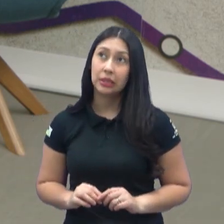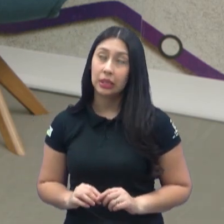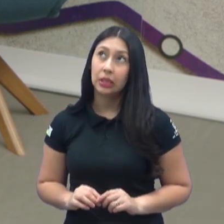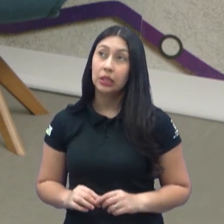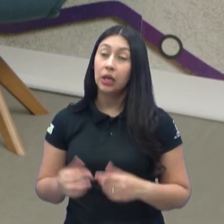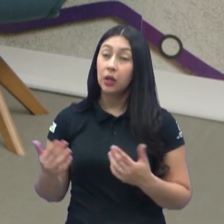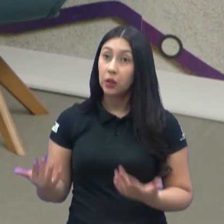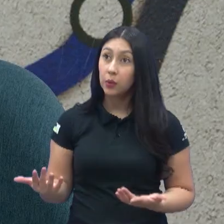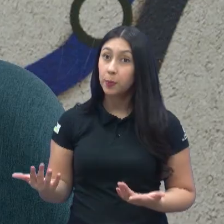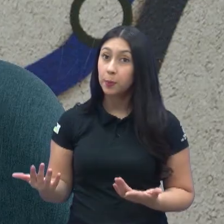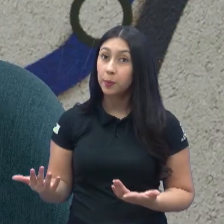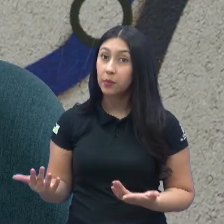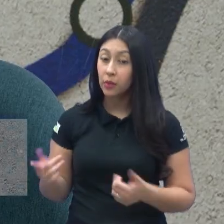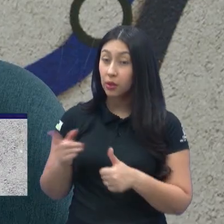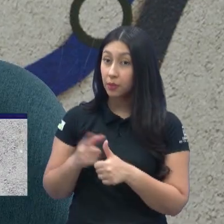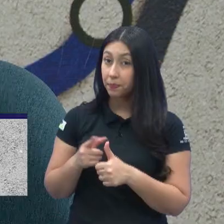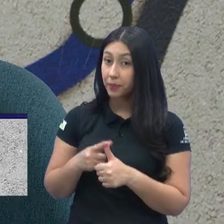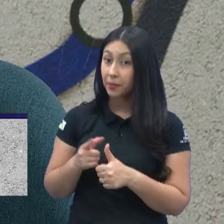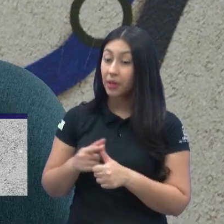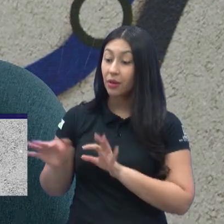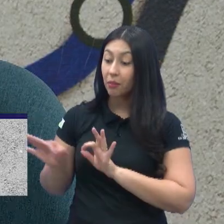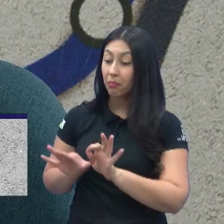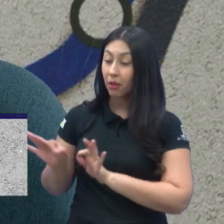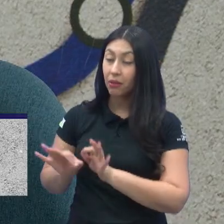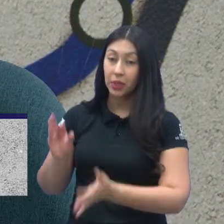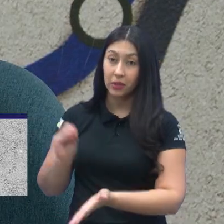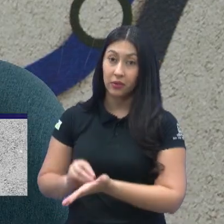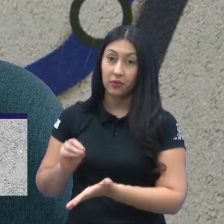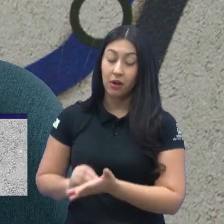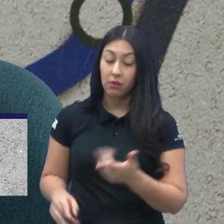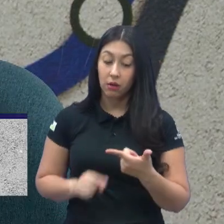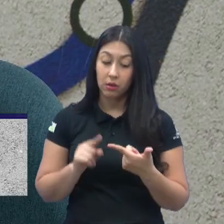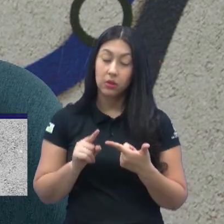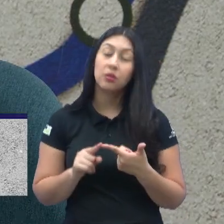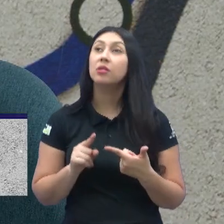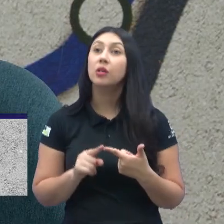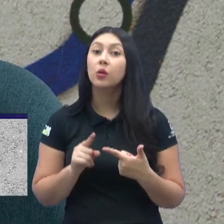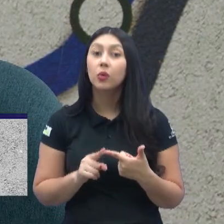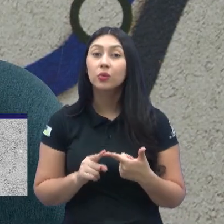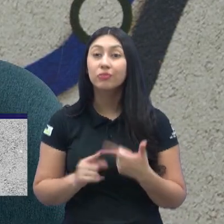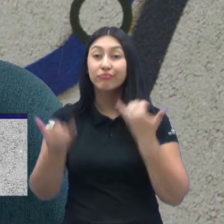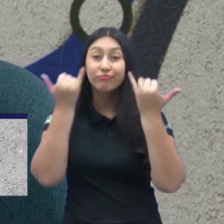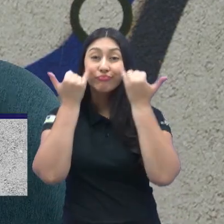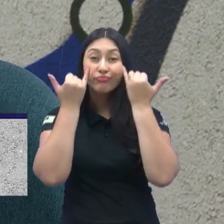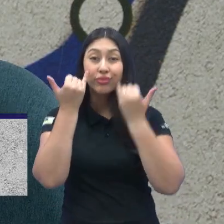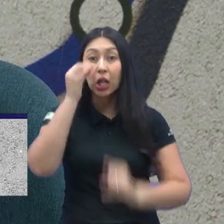que primeiro, né, a falta de planejamento e acredito que a falta de informação,